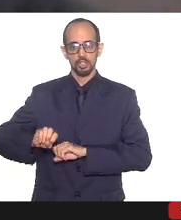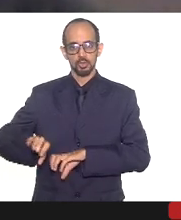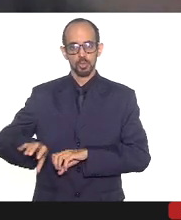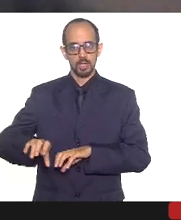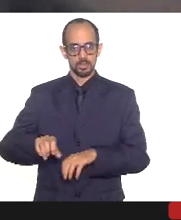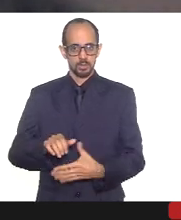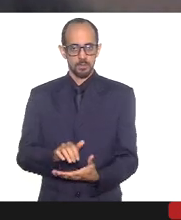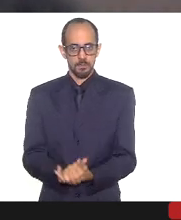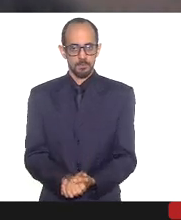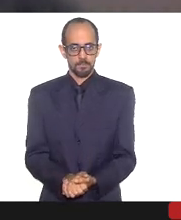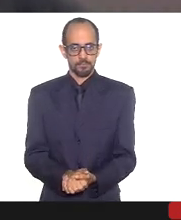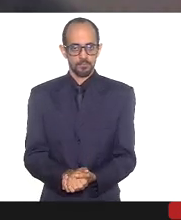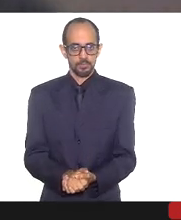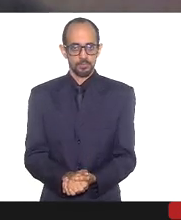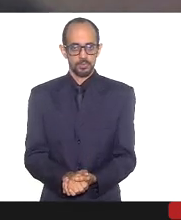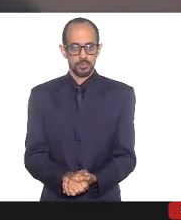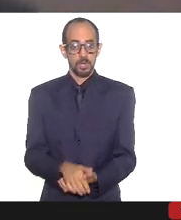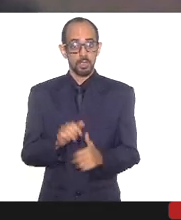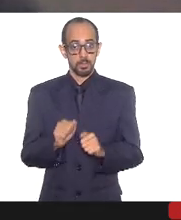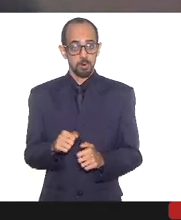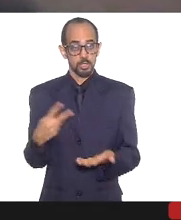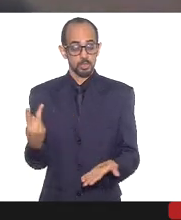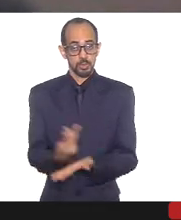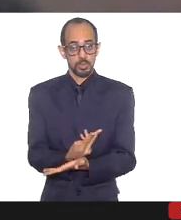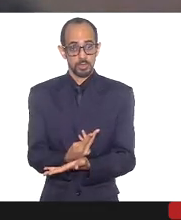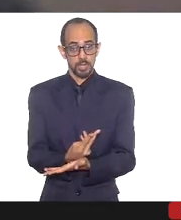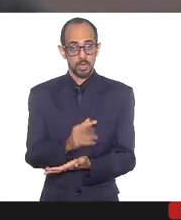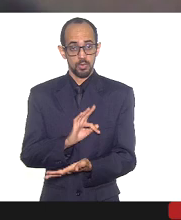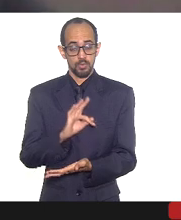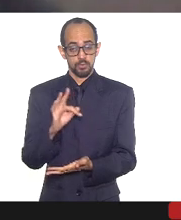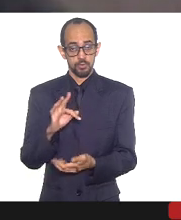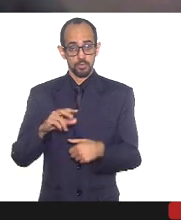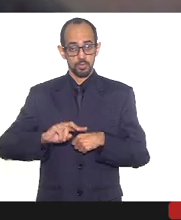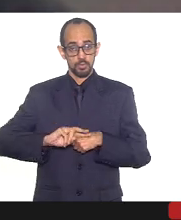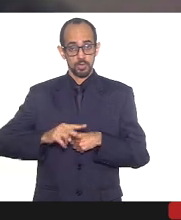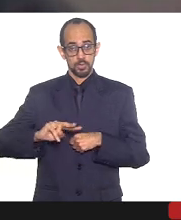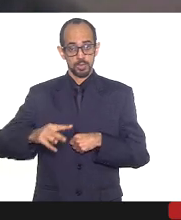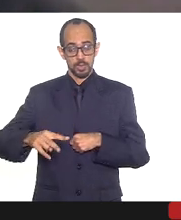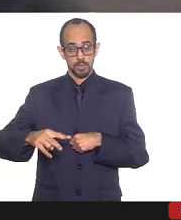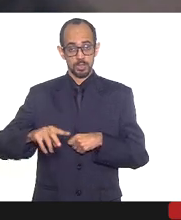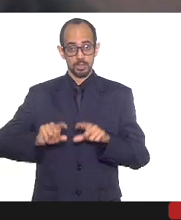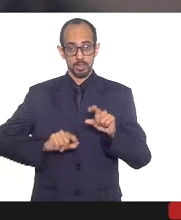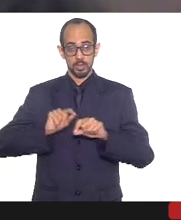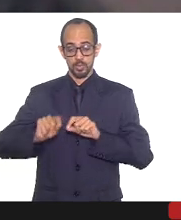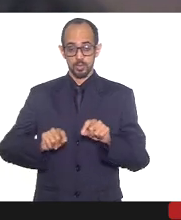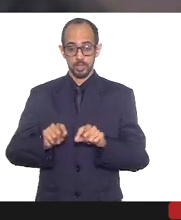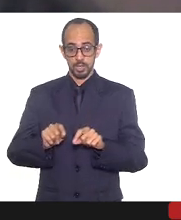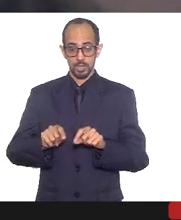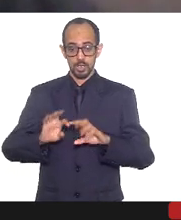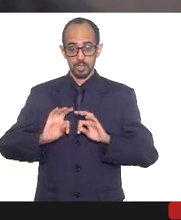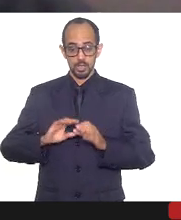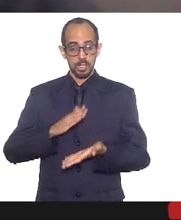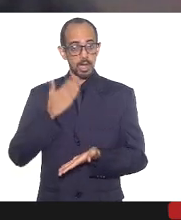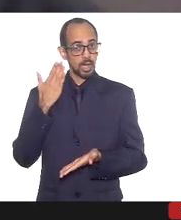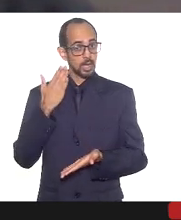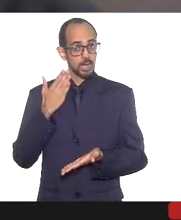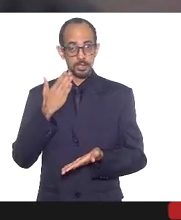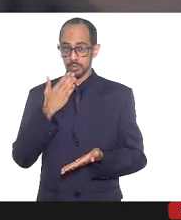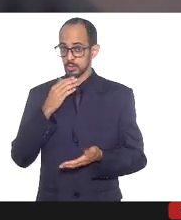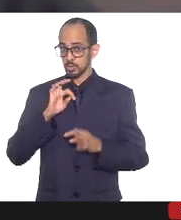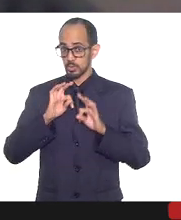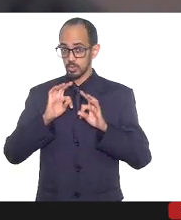a tendência para um futuro breve é que uma parcela daqueles que estão na rede acabem pedindo para